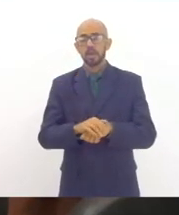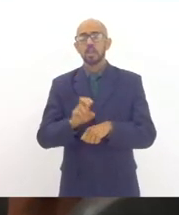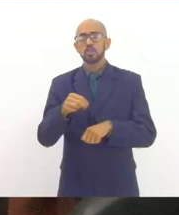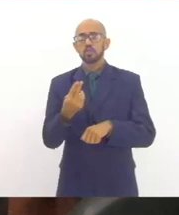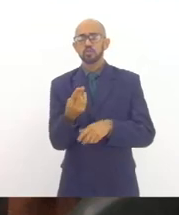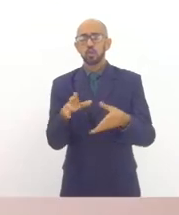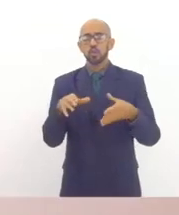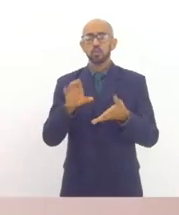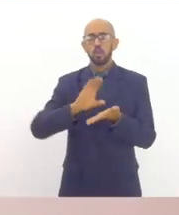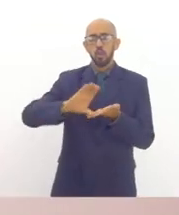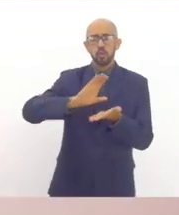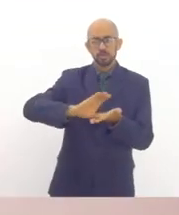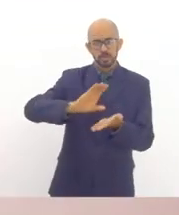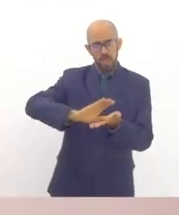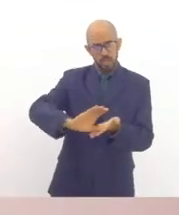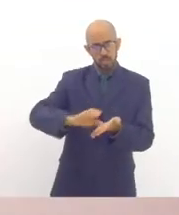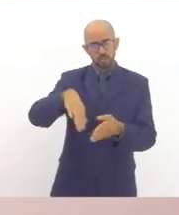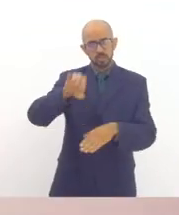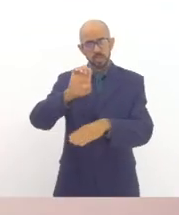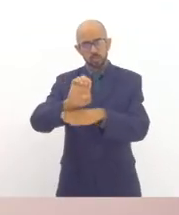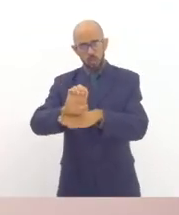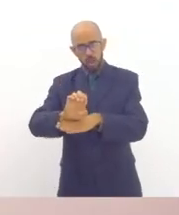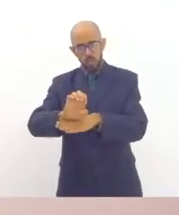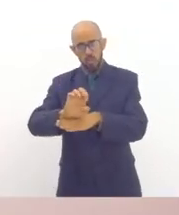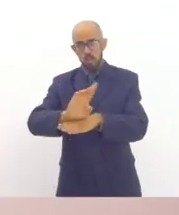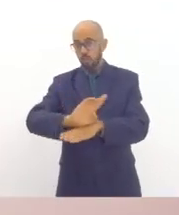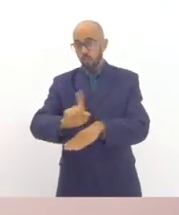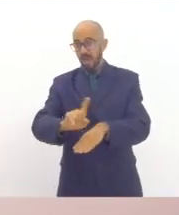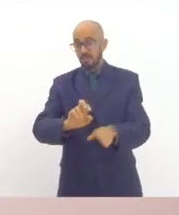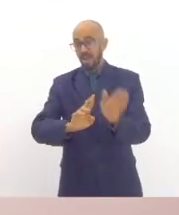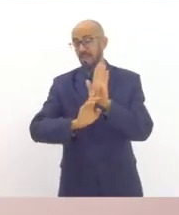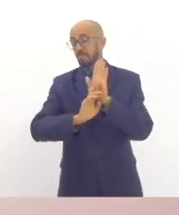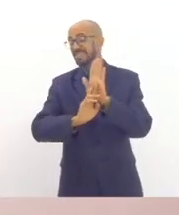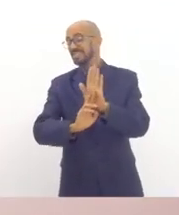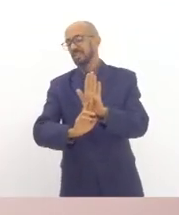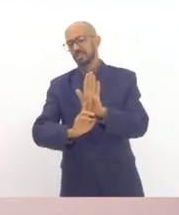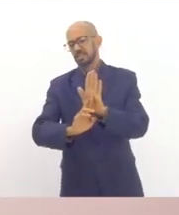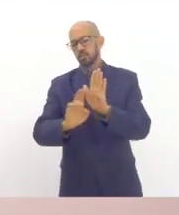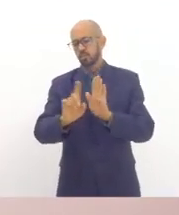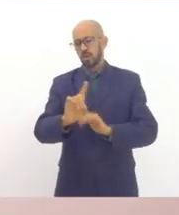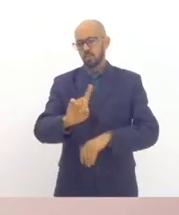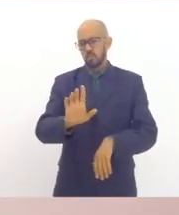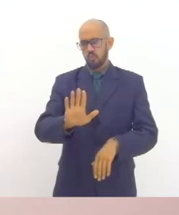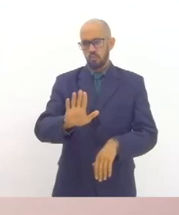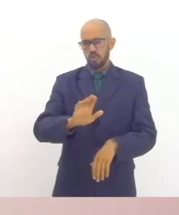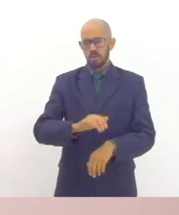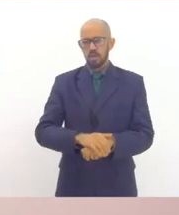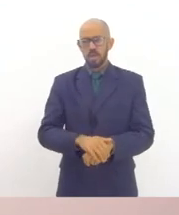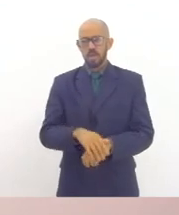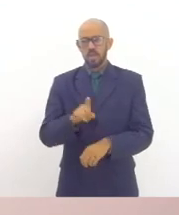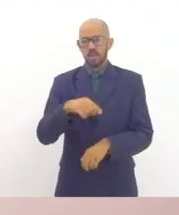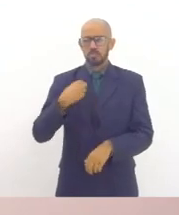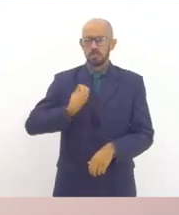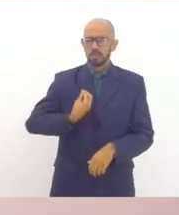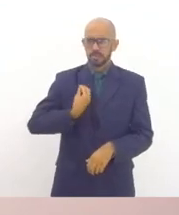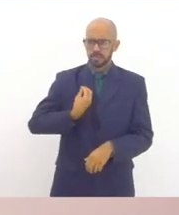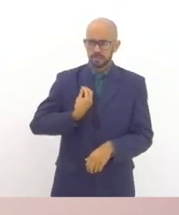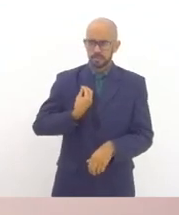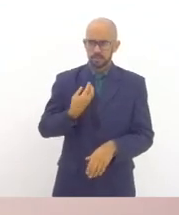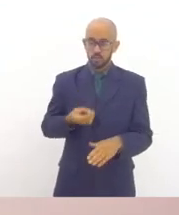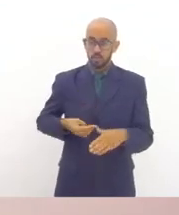não represento aqui o Conselho, tá? É uma fala, aqui, uma presença como integrante,